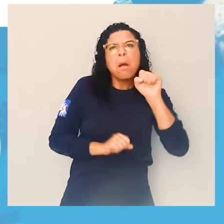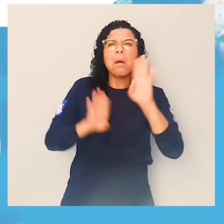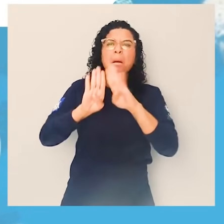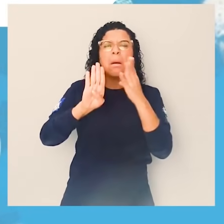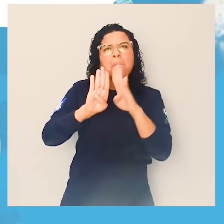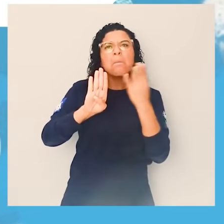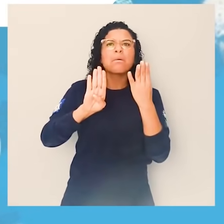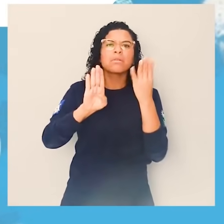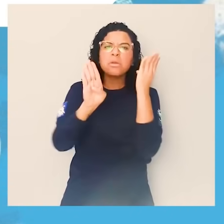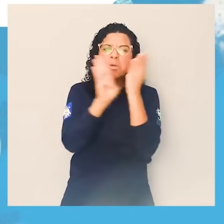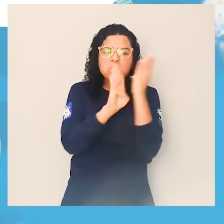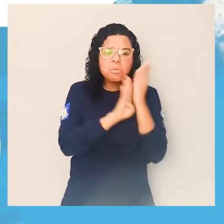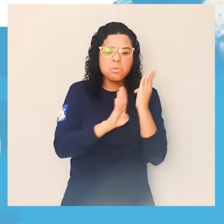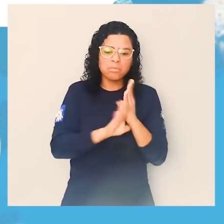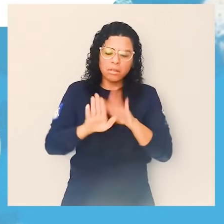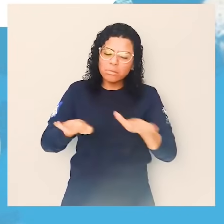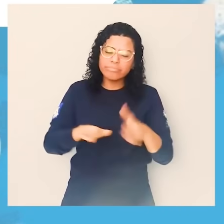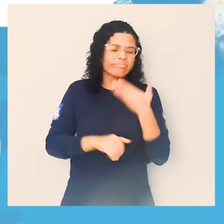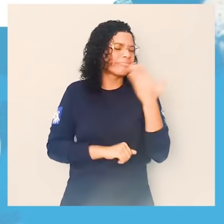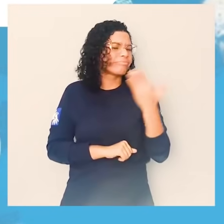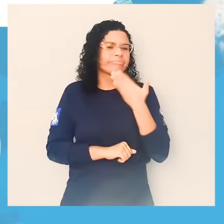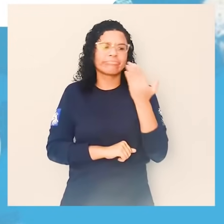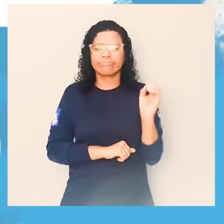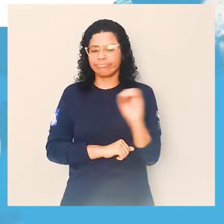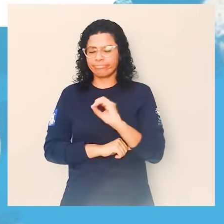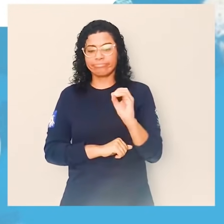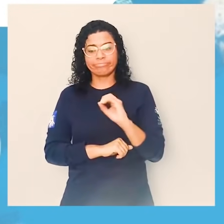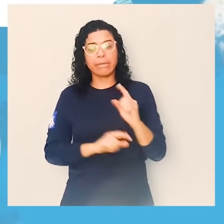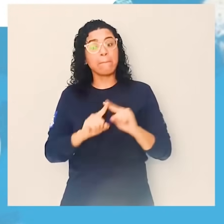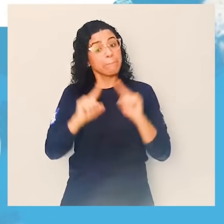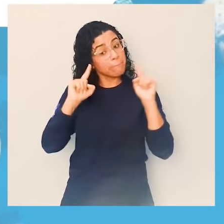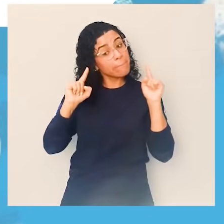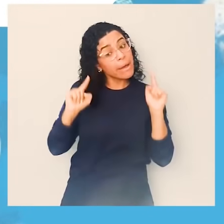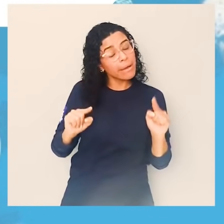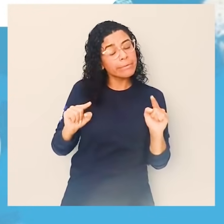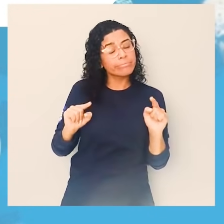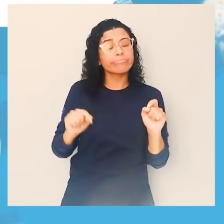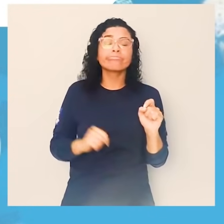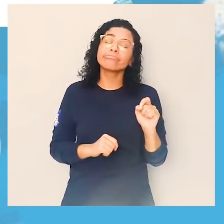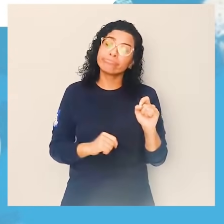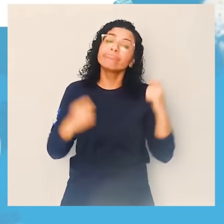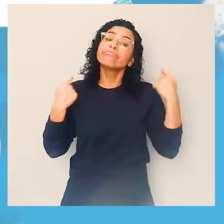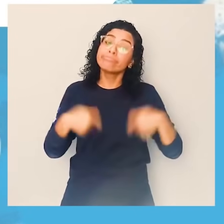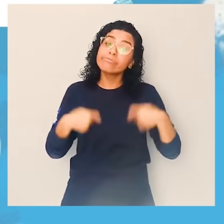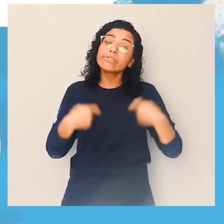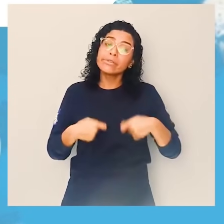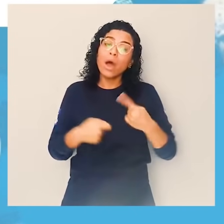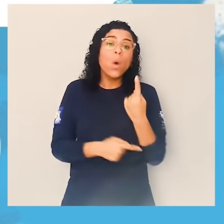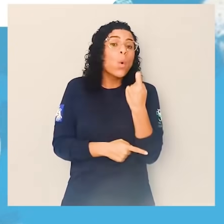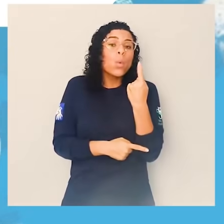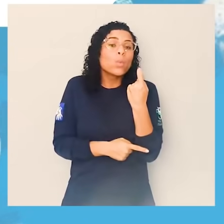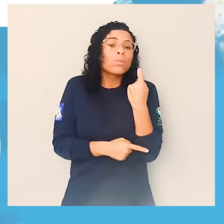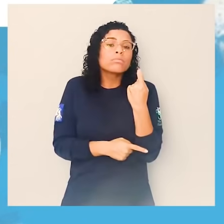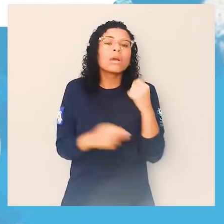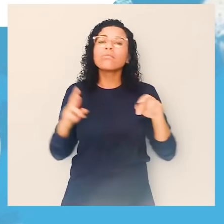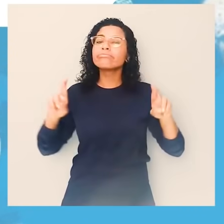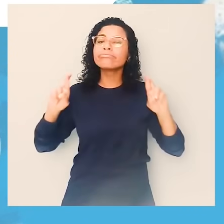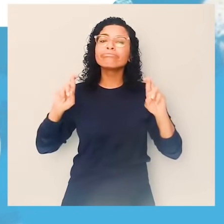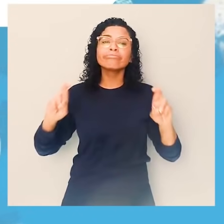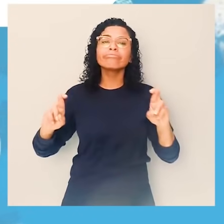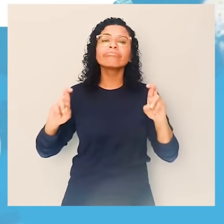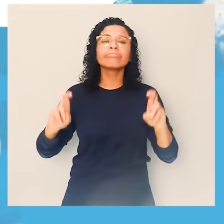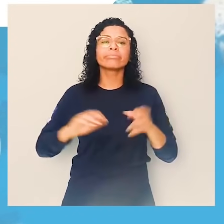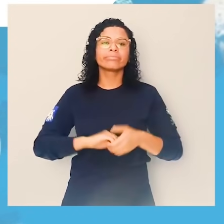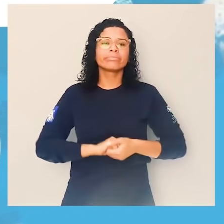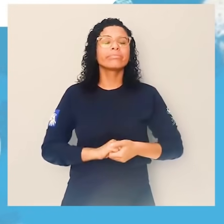batendo de porta em porta, não ia ser fácil. Mas que remédio! Era sua única